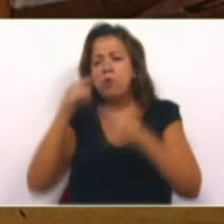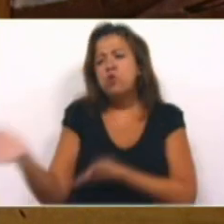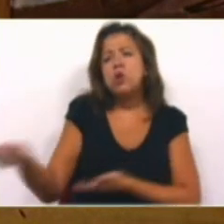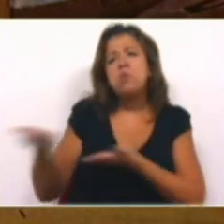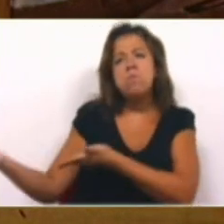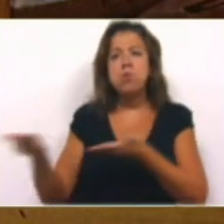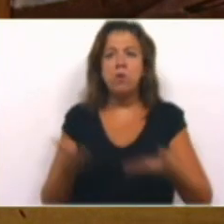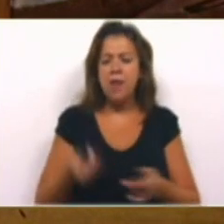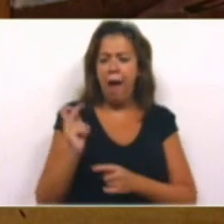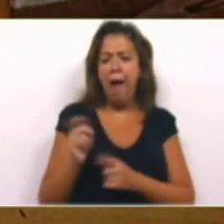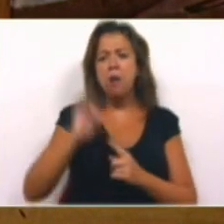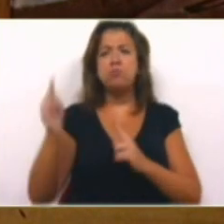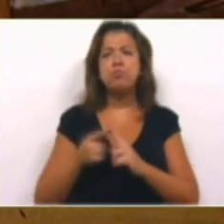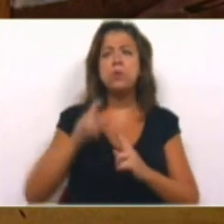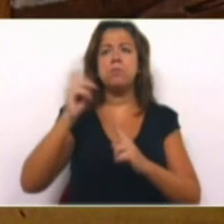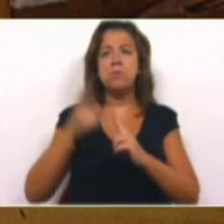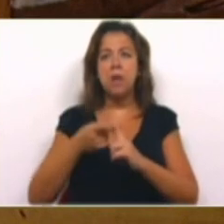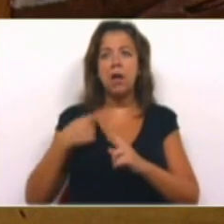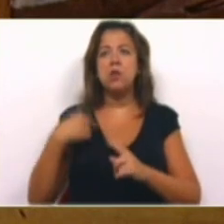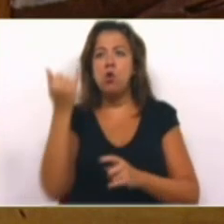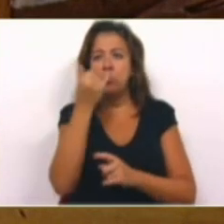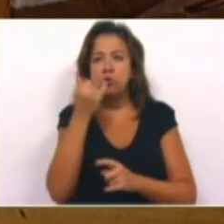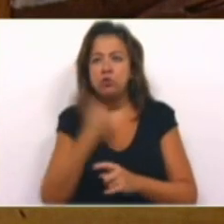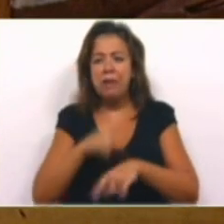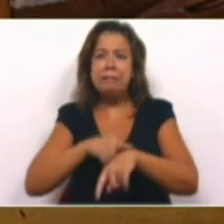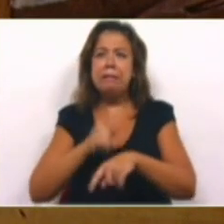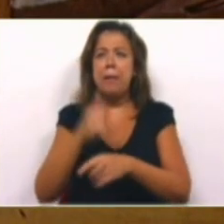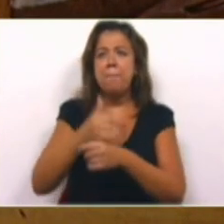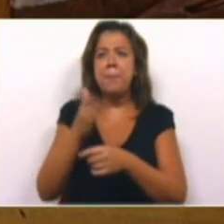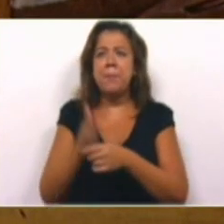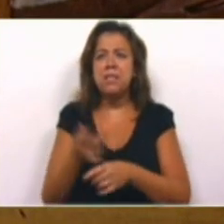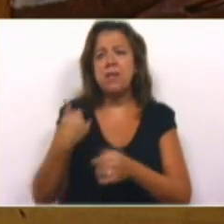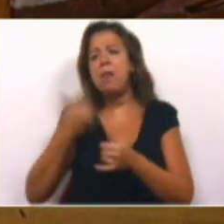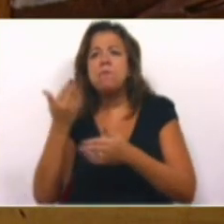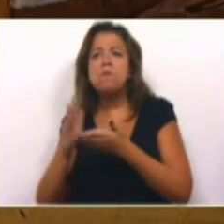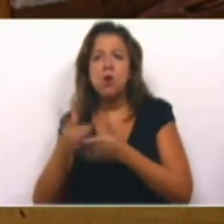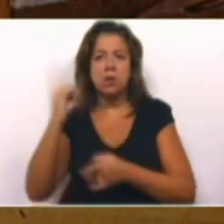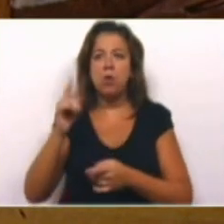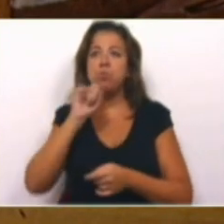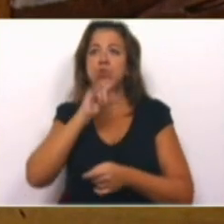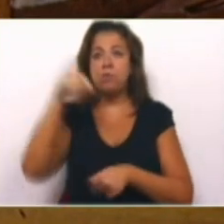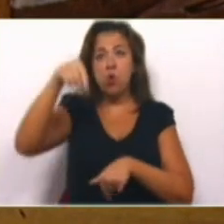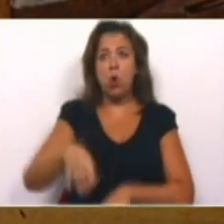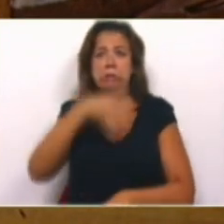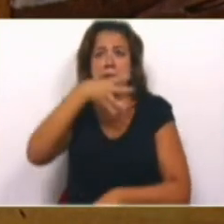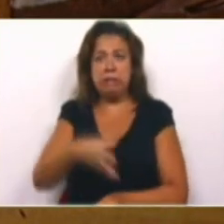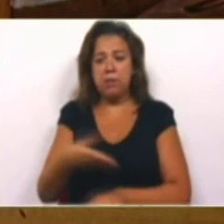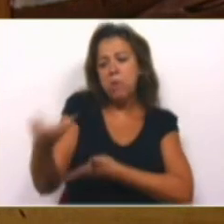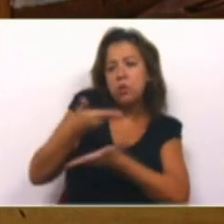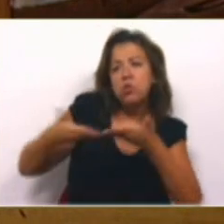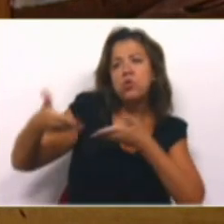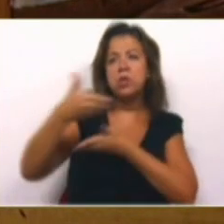e que os falsos tempos parciais não ficaram de fora. Podemos hoje dizer que das negociações,